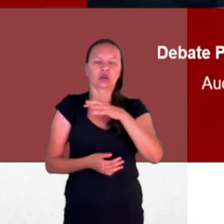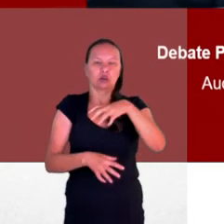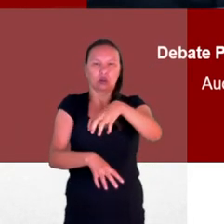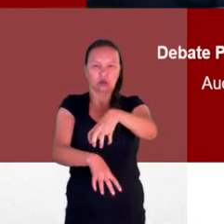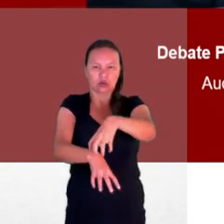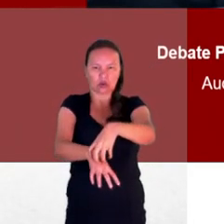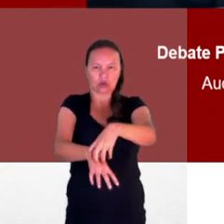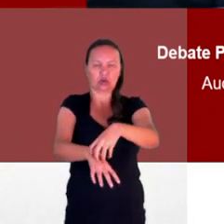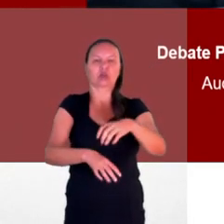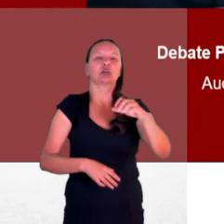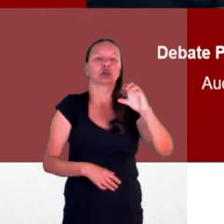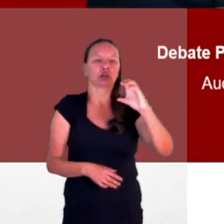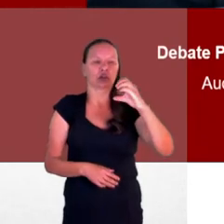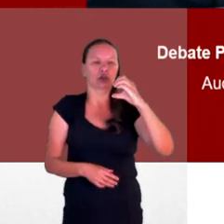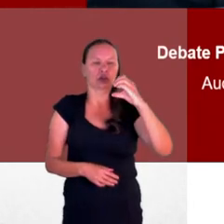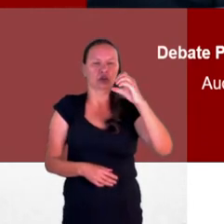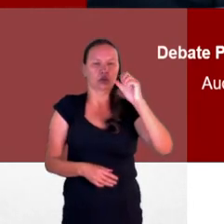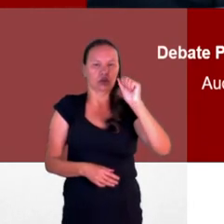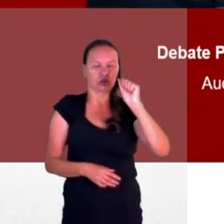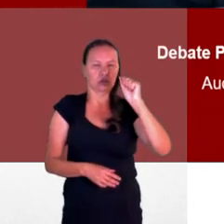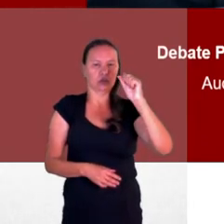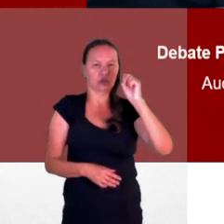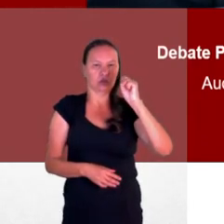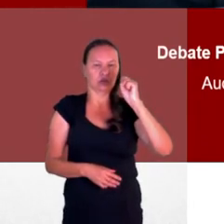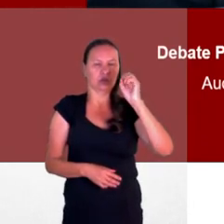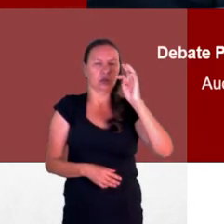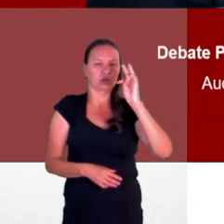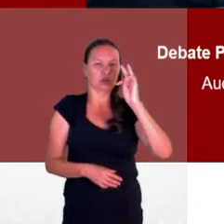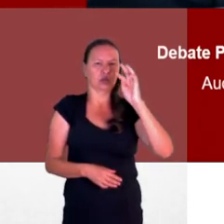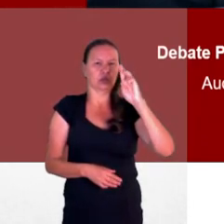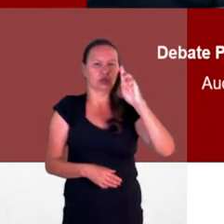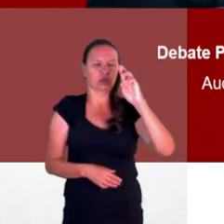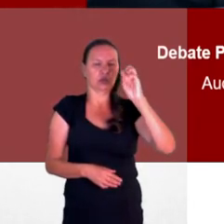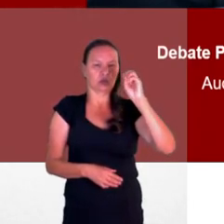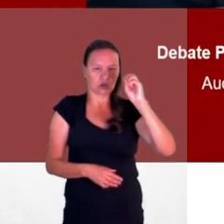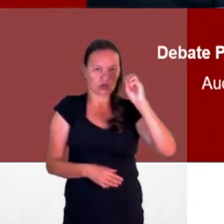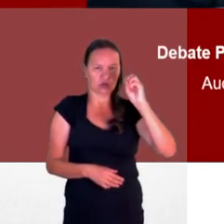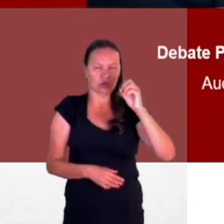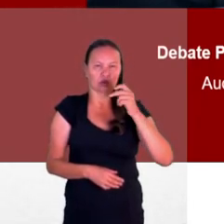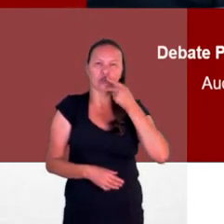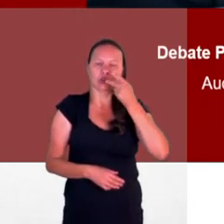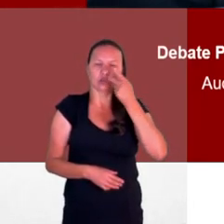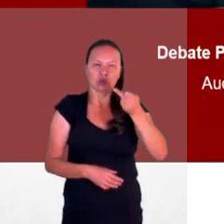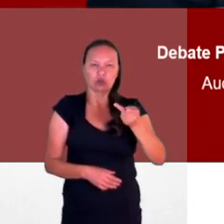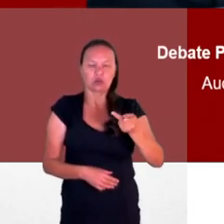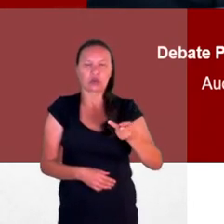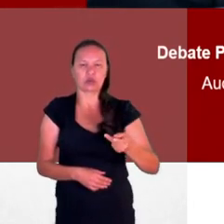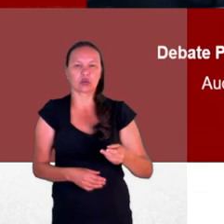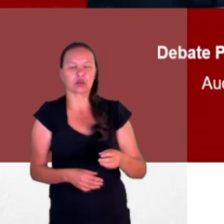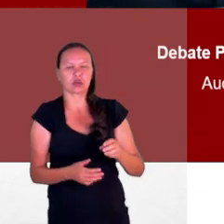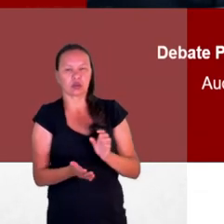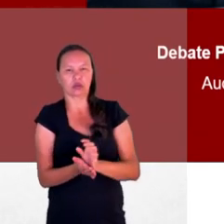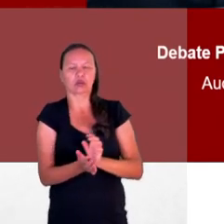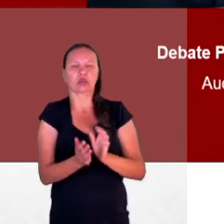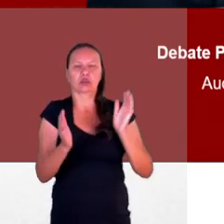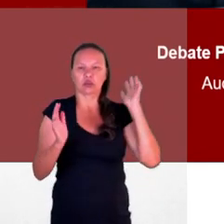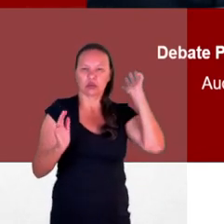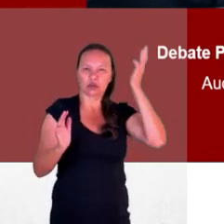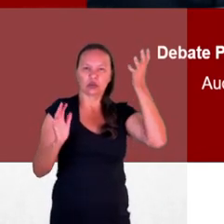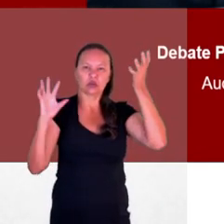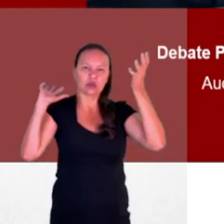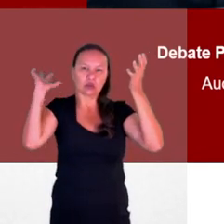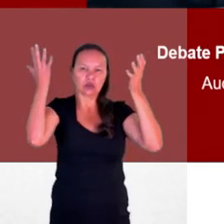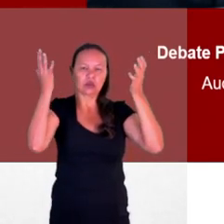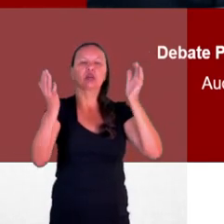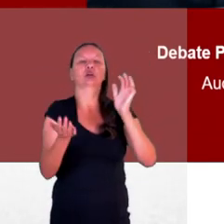Eh foi um debate na Assembleia Legislativa porque também havíamos sugerido a Assembleia Legislativa assim como a câmara câmara municipal